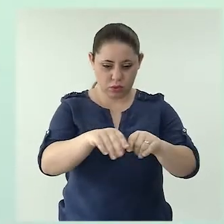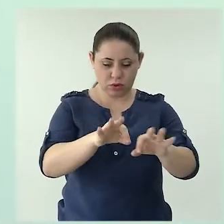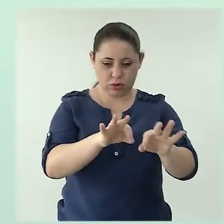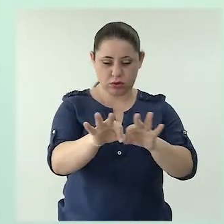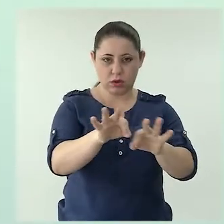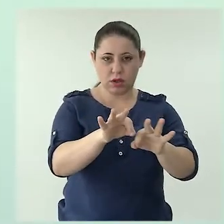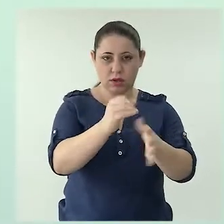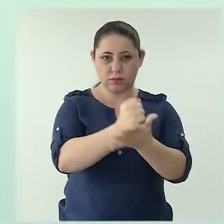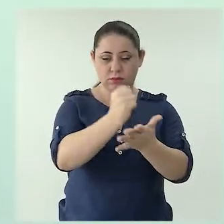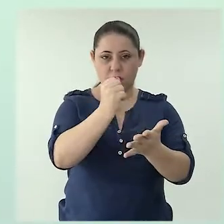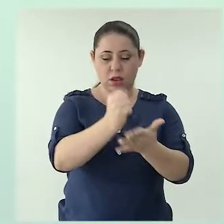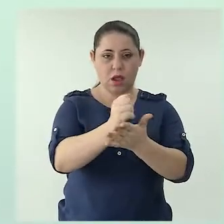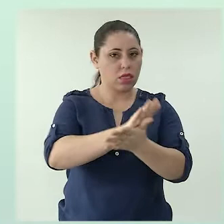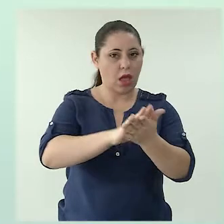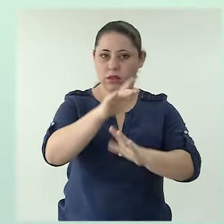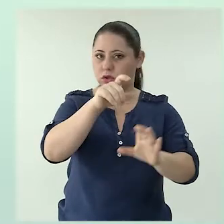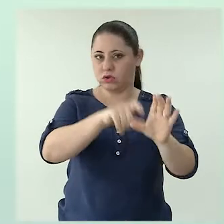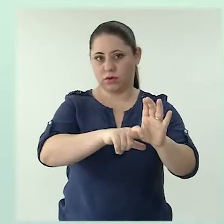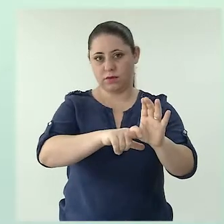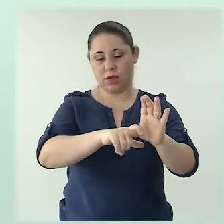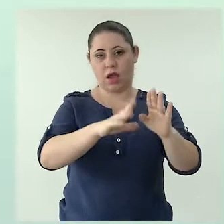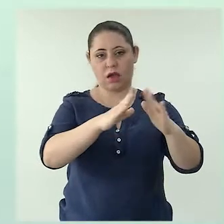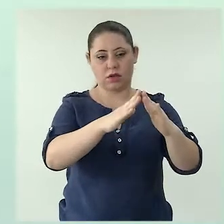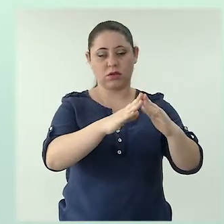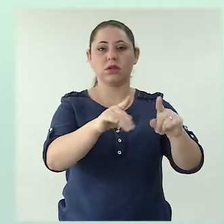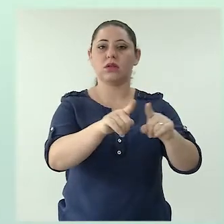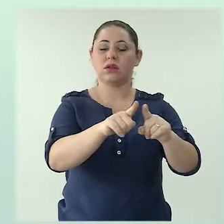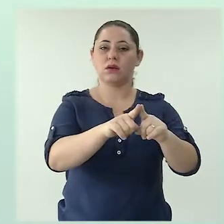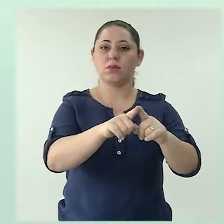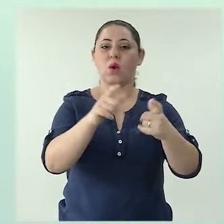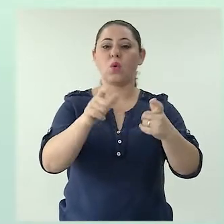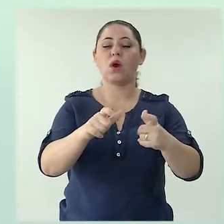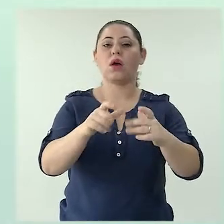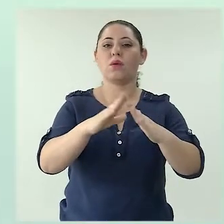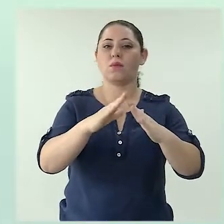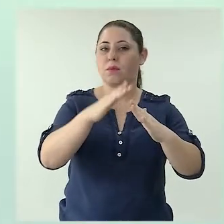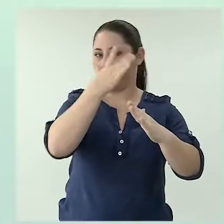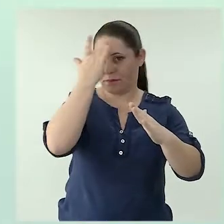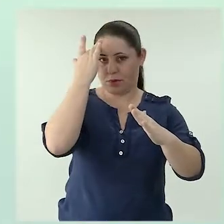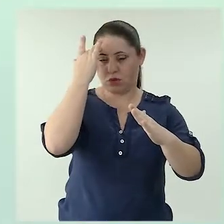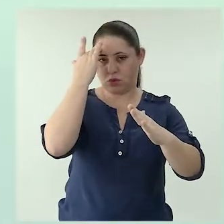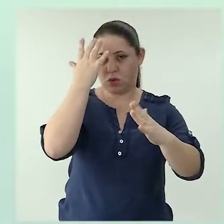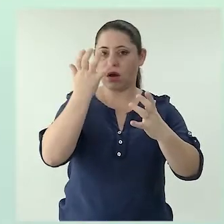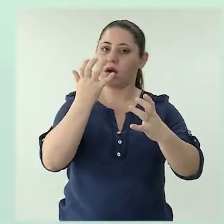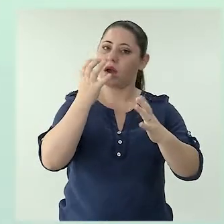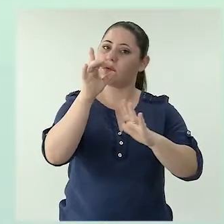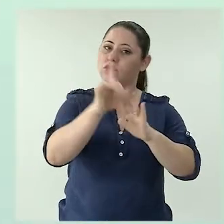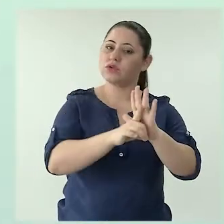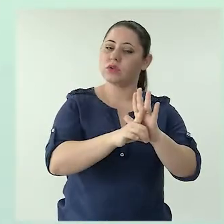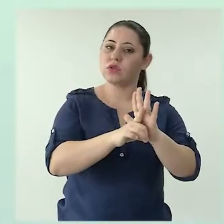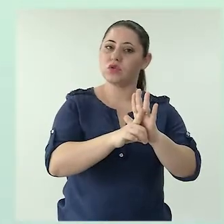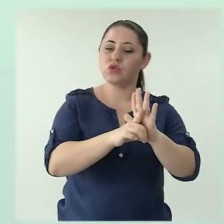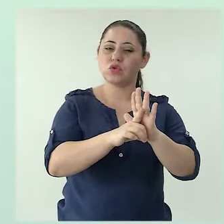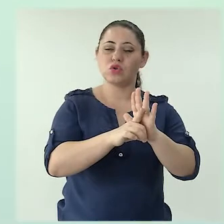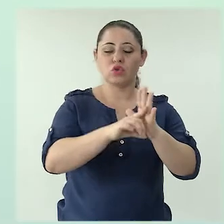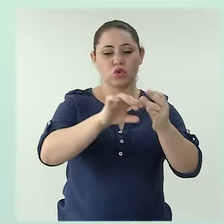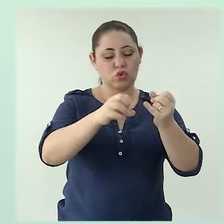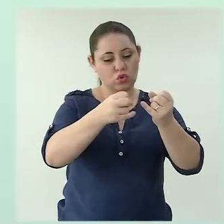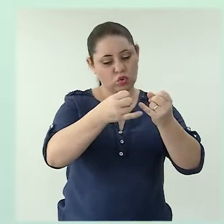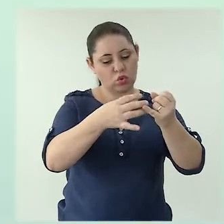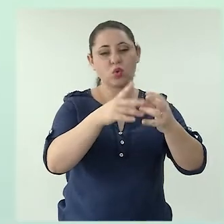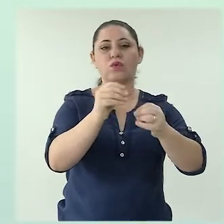imóvel, certidões negativas da situação do imóvel e domicílio do requerente, e o justo título que demonstre a origem,